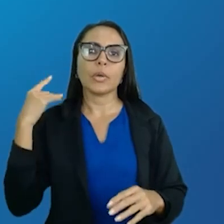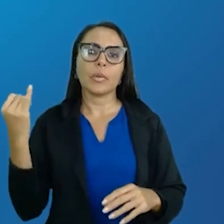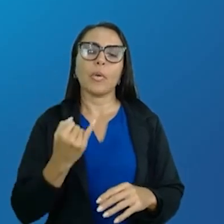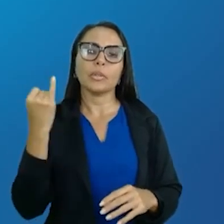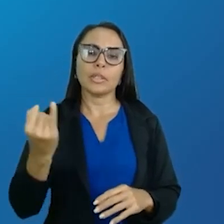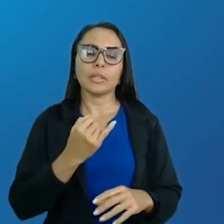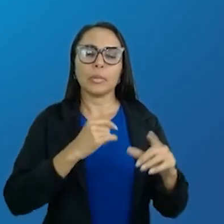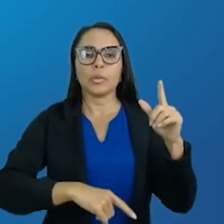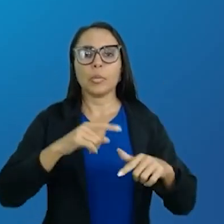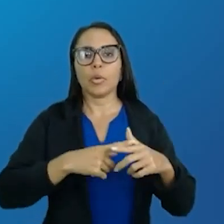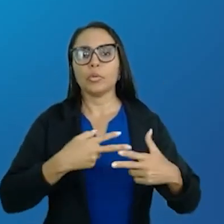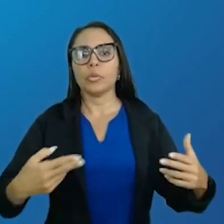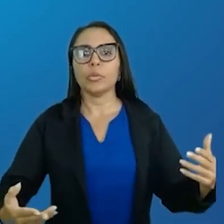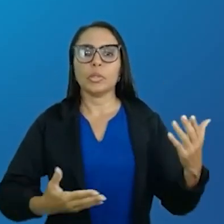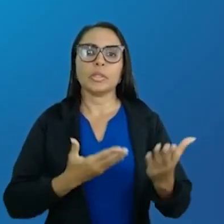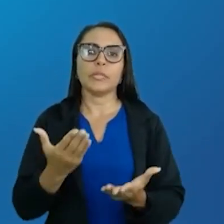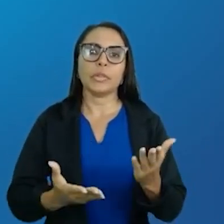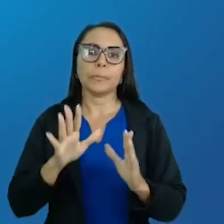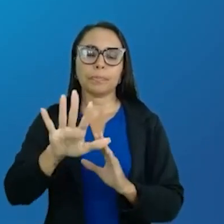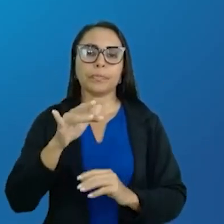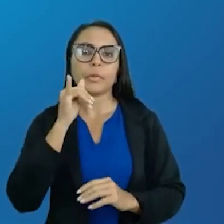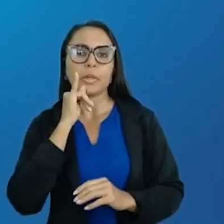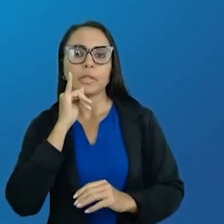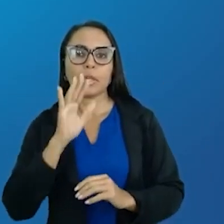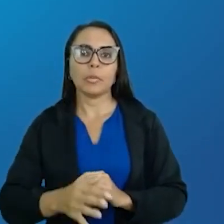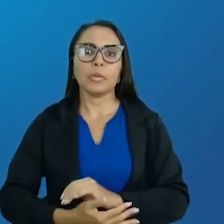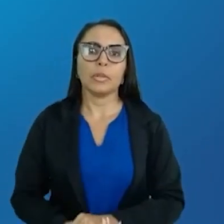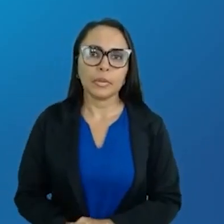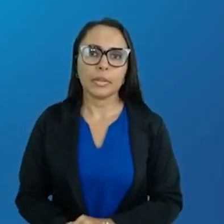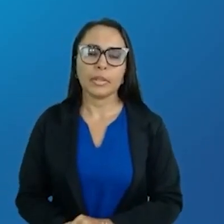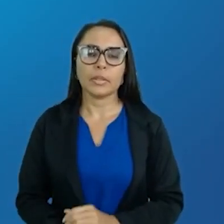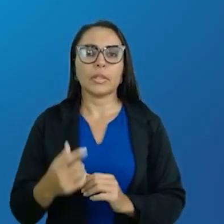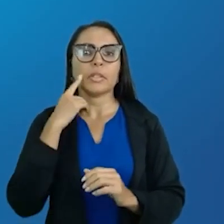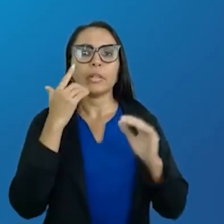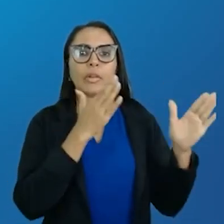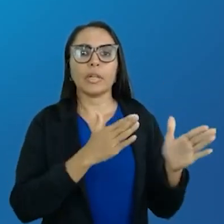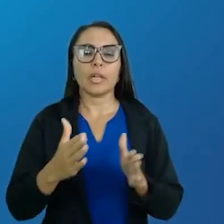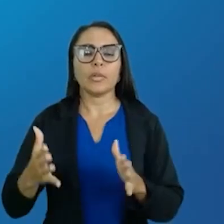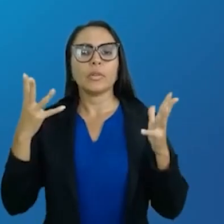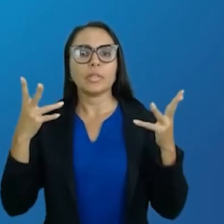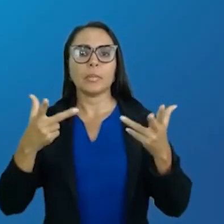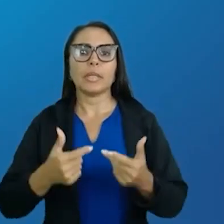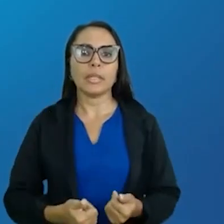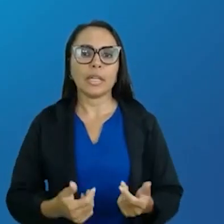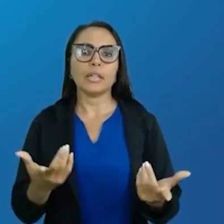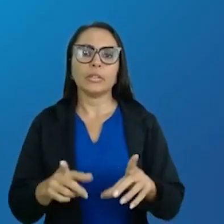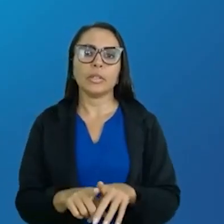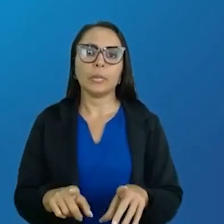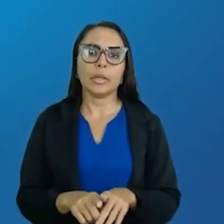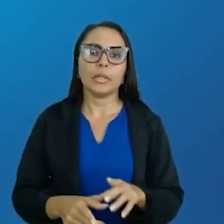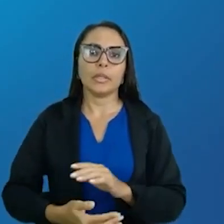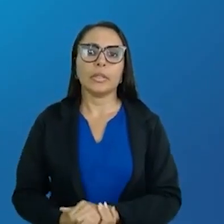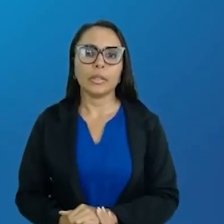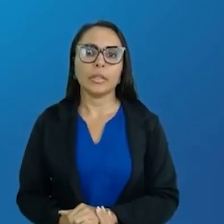desenvolvimento de produtos e serviços, trazendo tanto a melhoria da qualidade da navegação quanto a usabilidade. Então aí fica um quadrozinho sobre onde